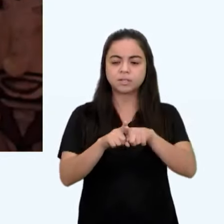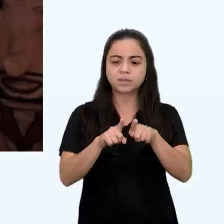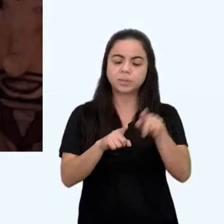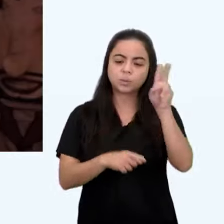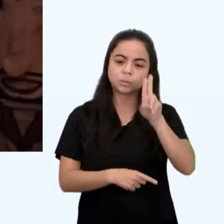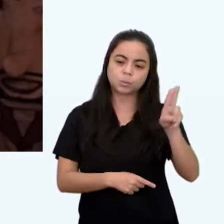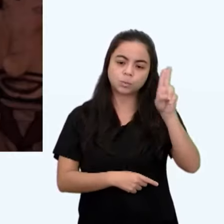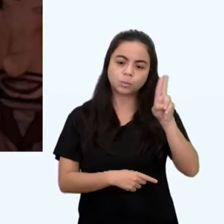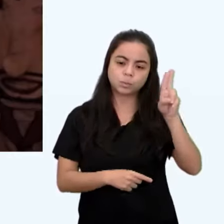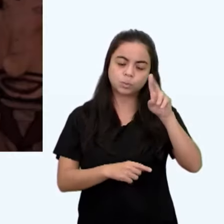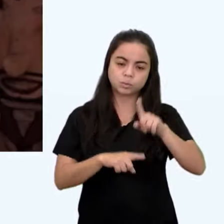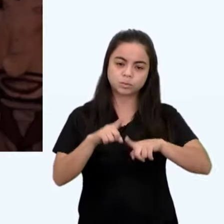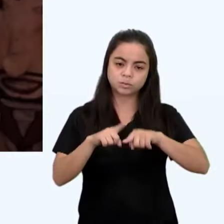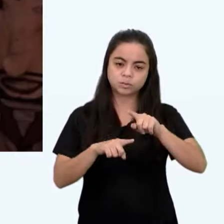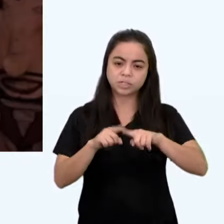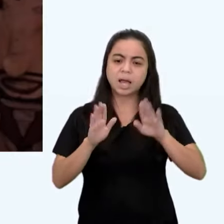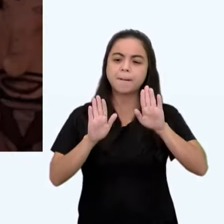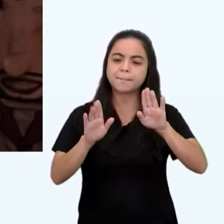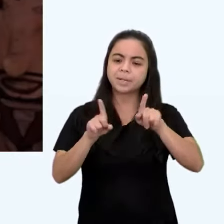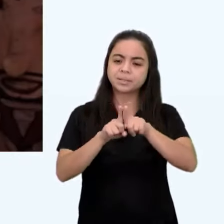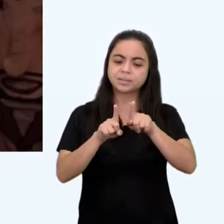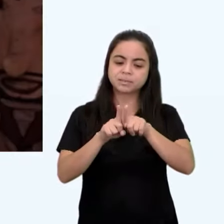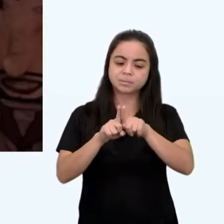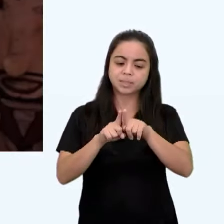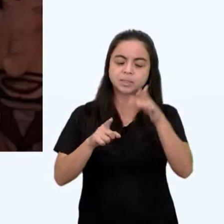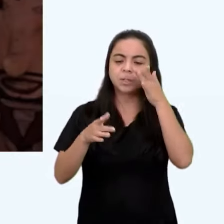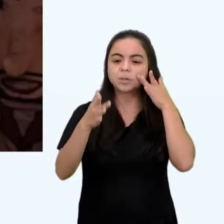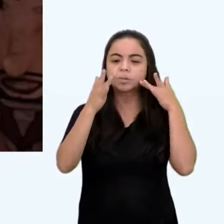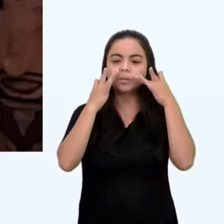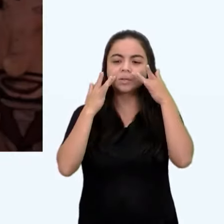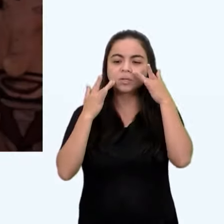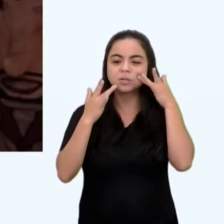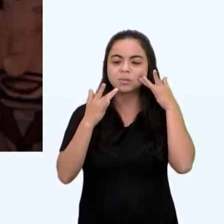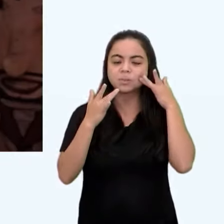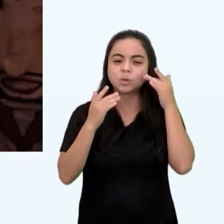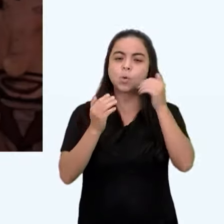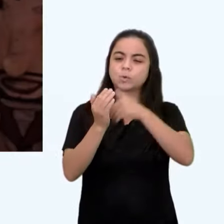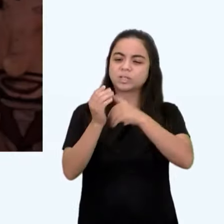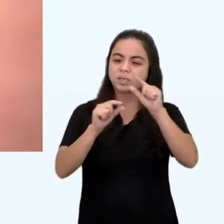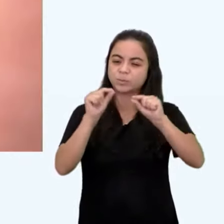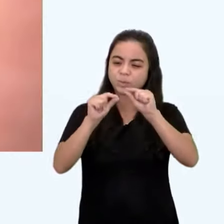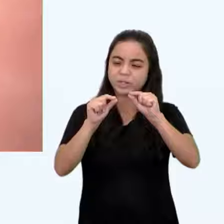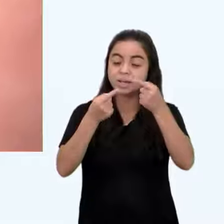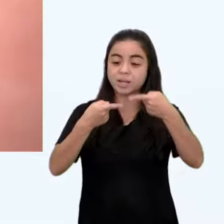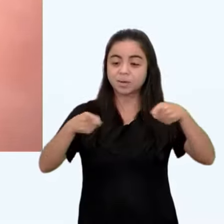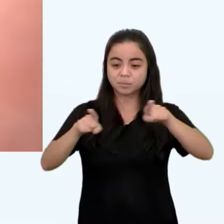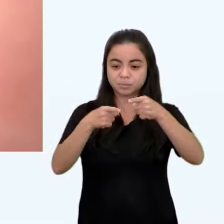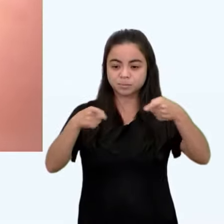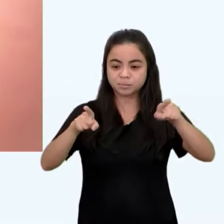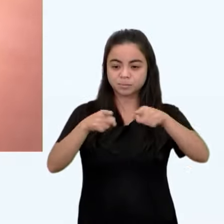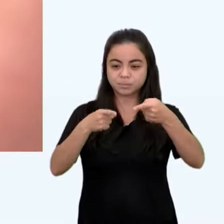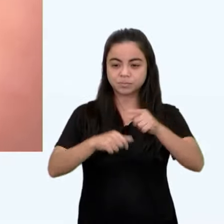usa todos esses elementos, mas a peça-chave para unir tudo isso é a música.